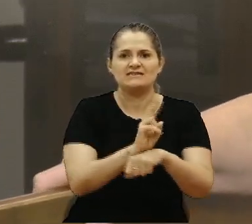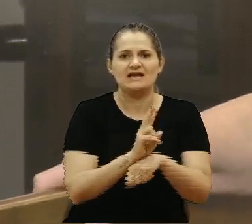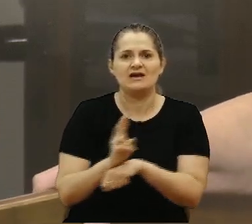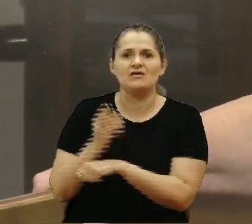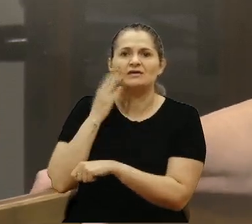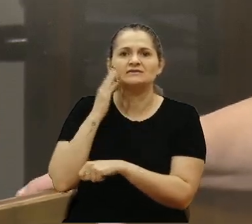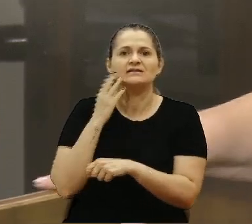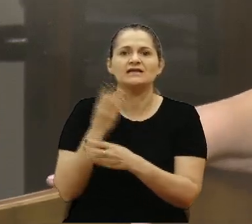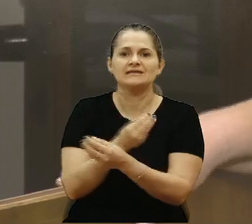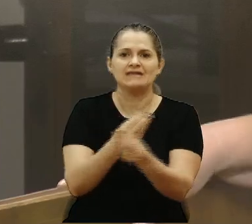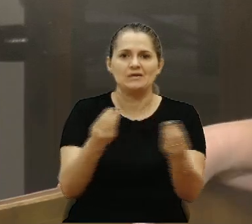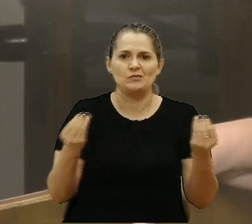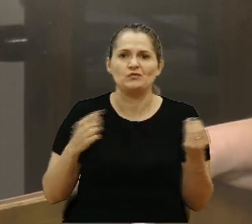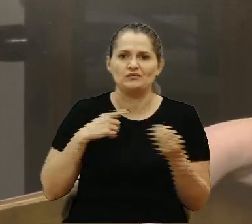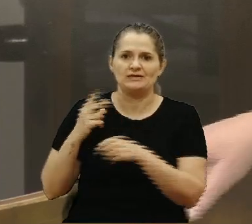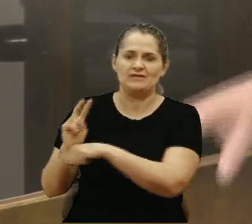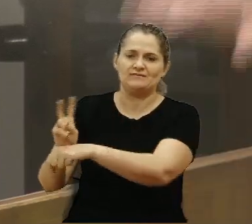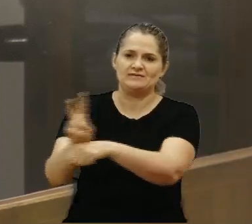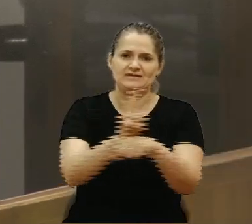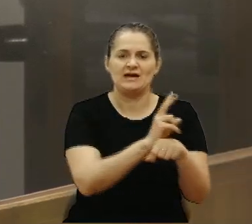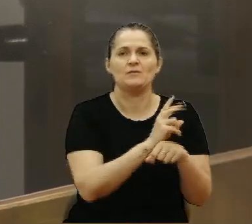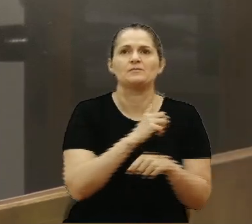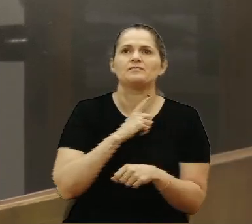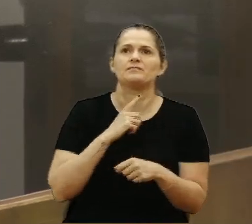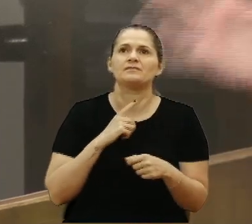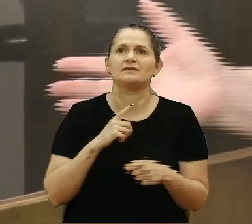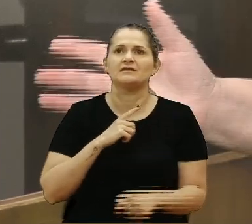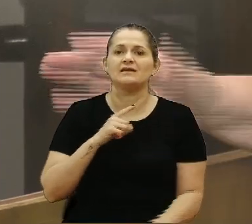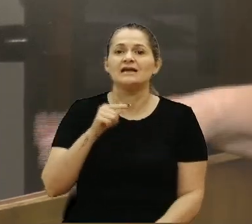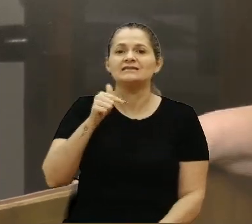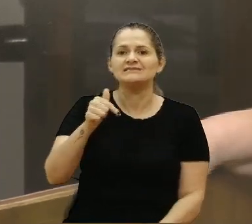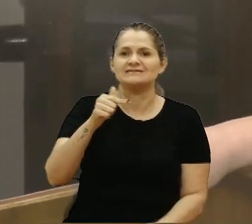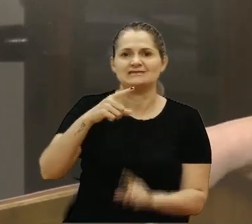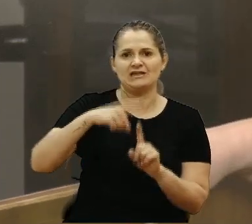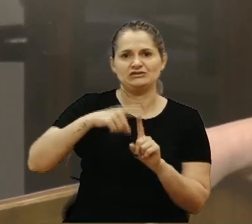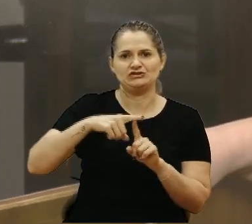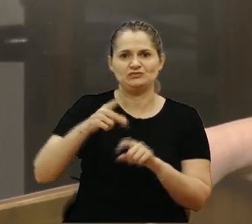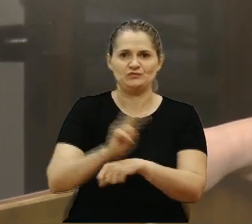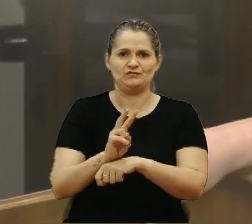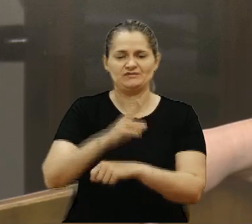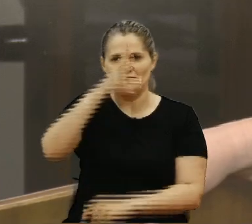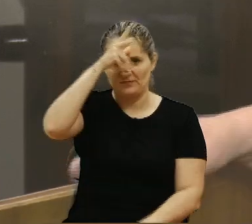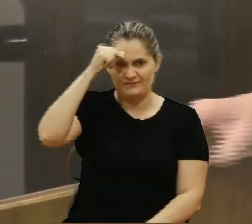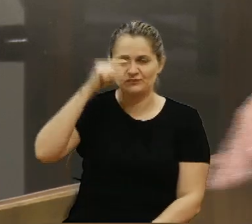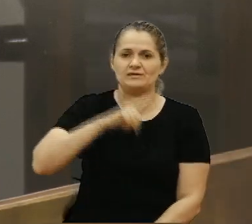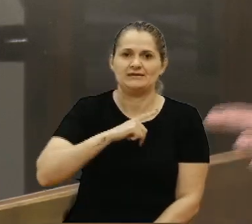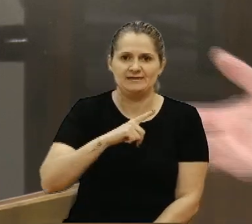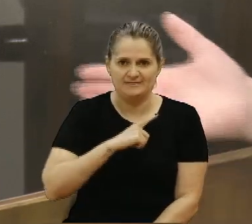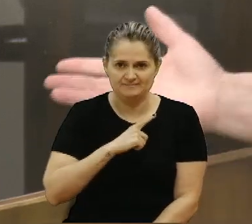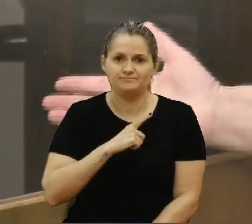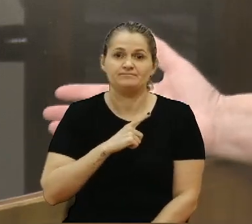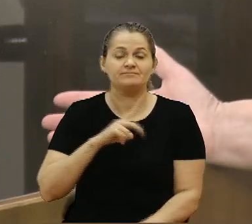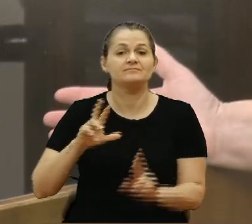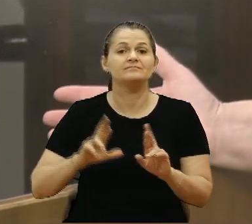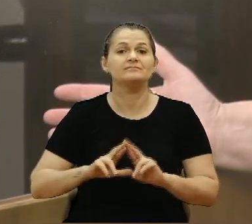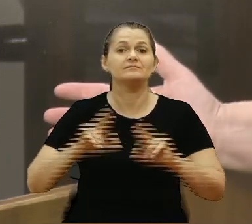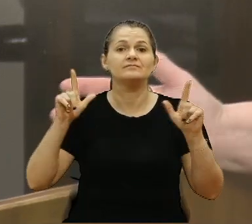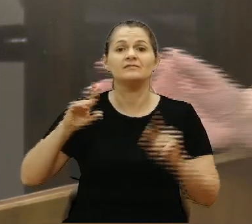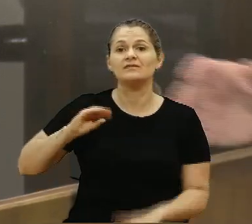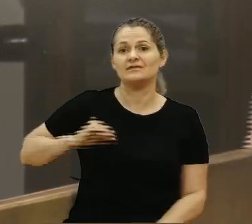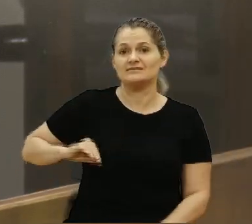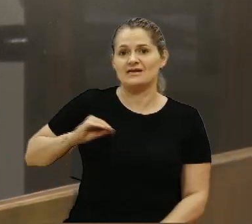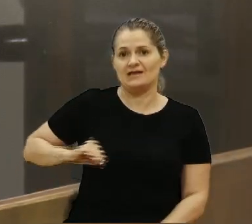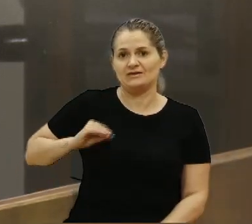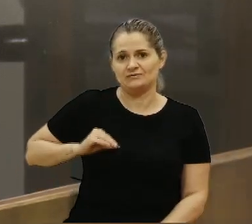passaram por secretarias que têm fiscalização. Nós temos 7 tipos de fiscal na prefeitura. A diferença é o valor